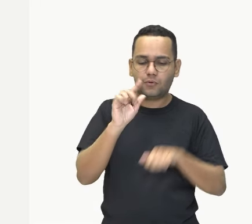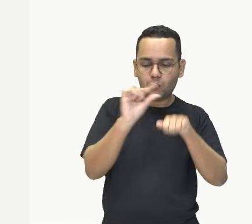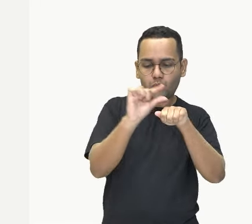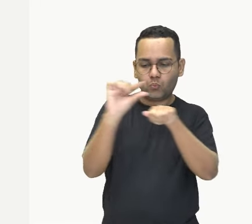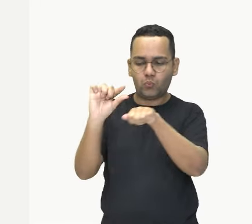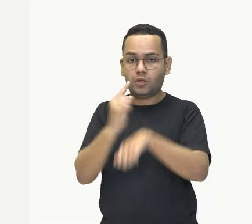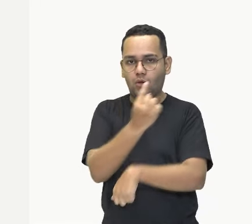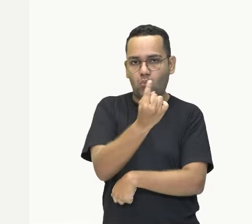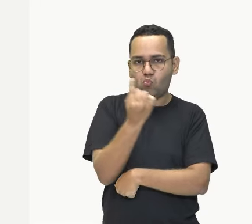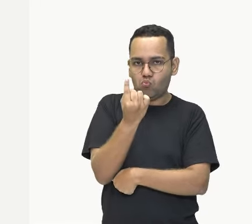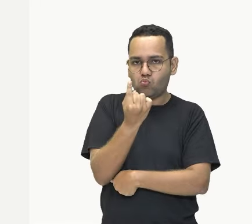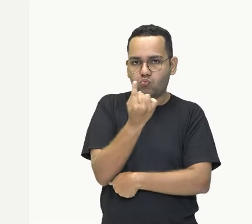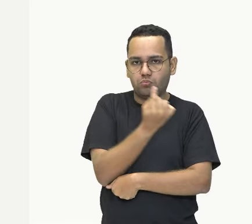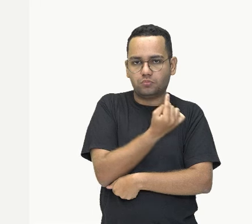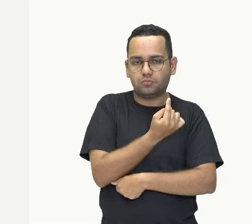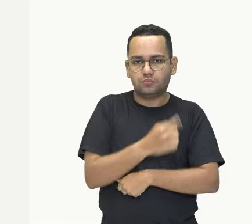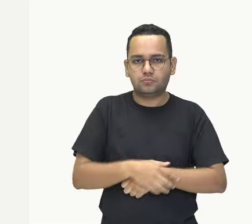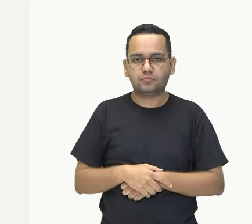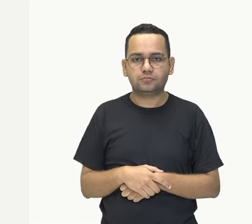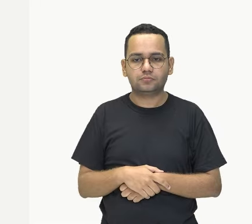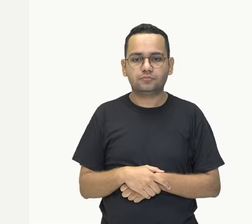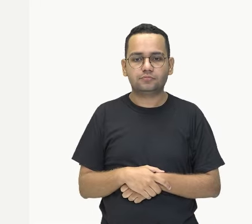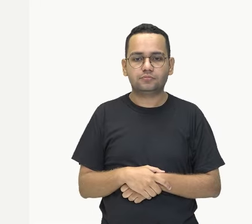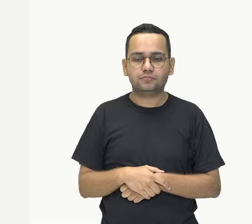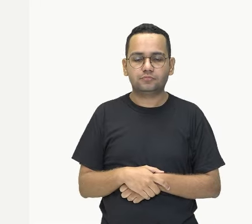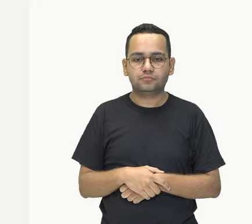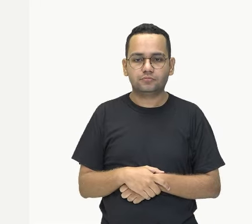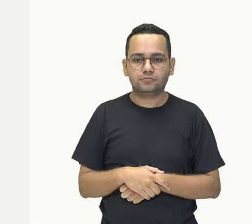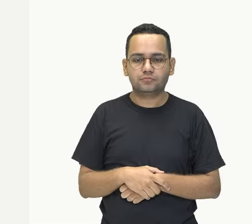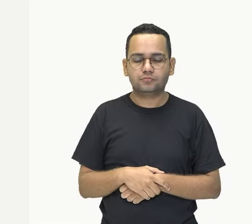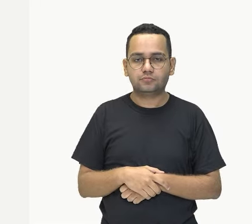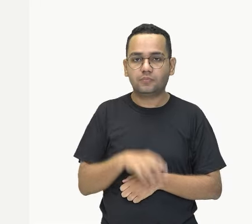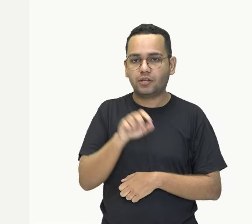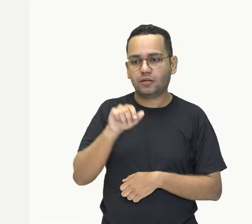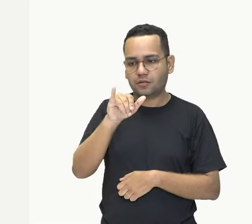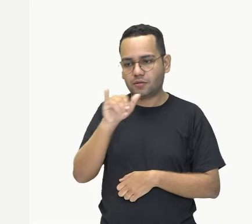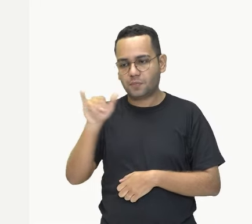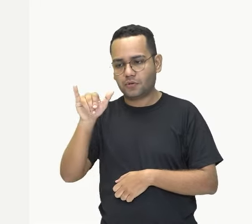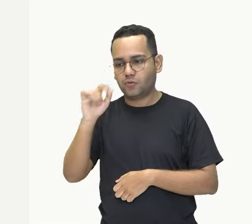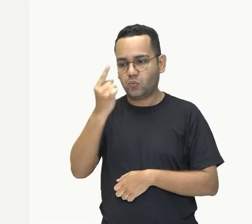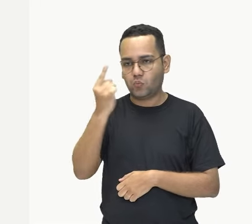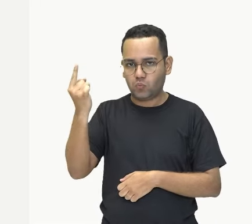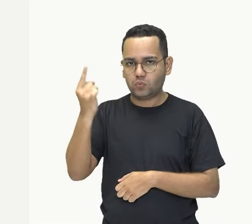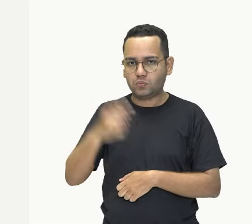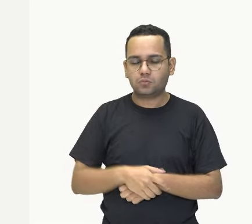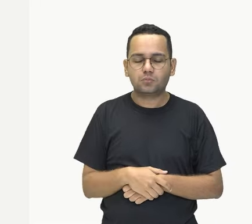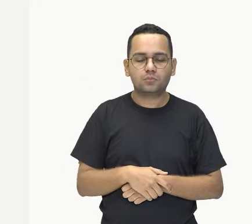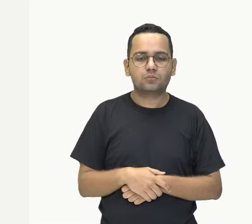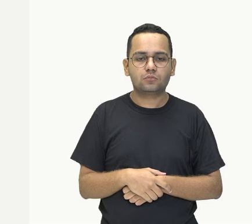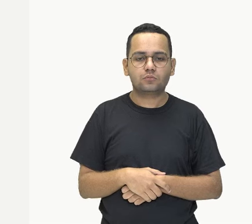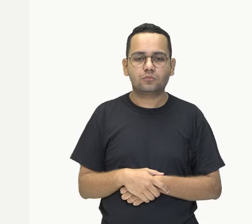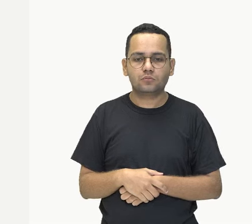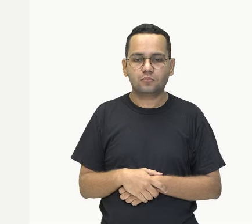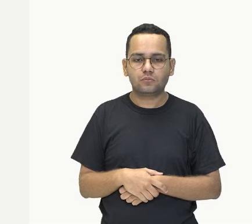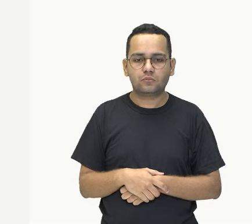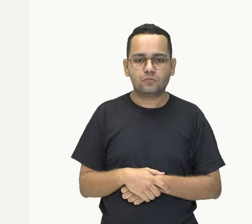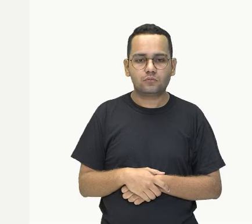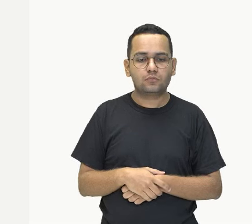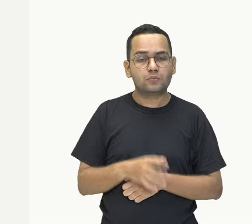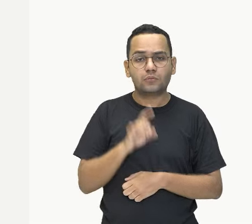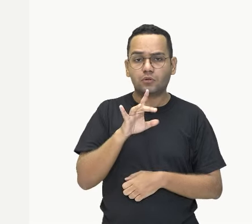eles possuem o 1 como expoente, que também não precisa aparecer. Então, eu vou